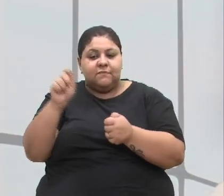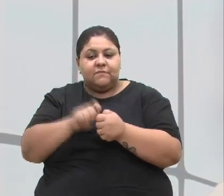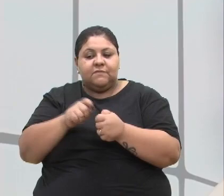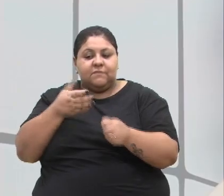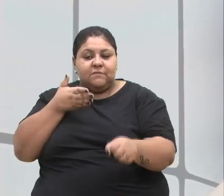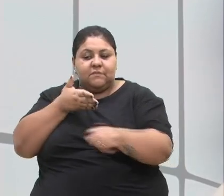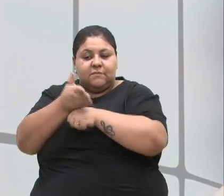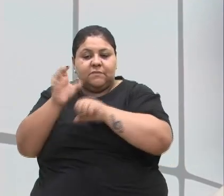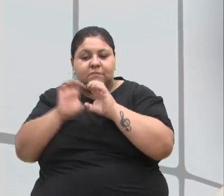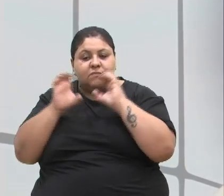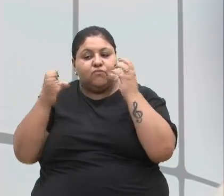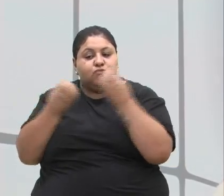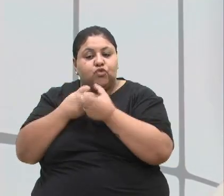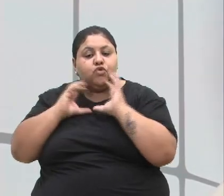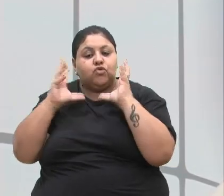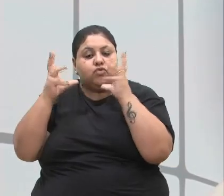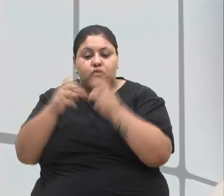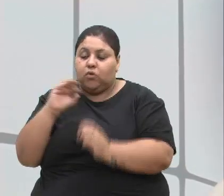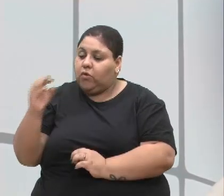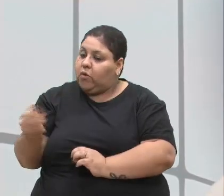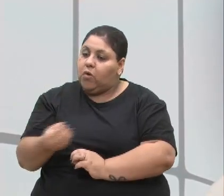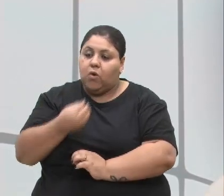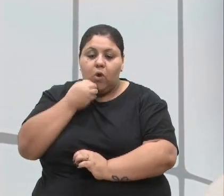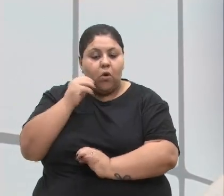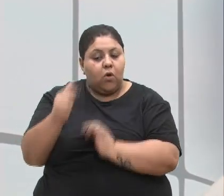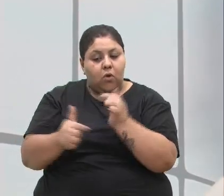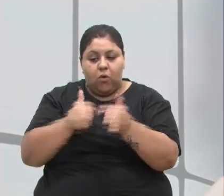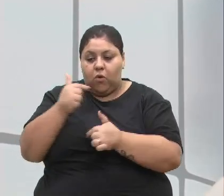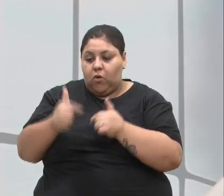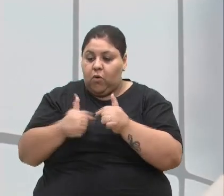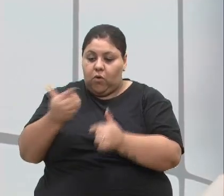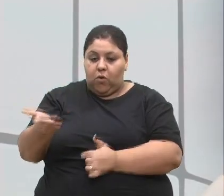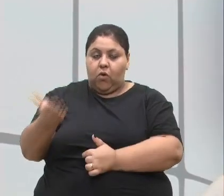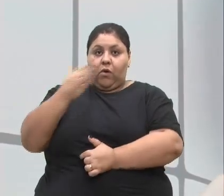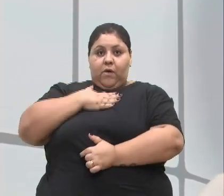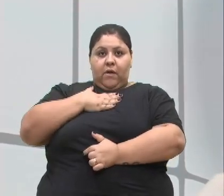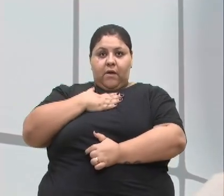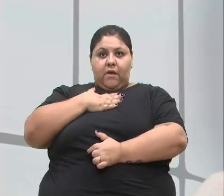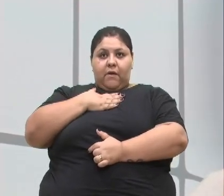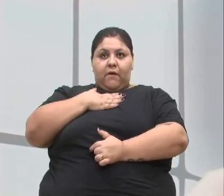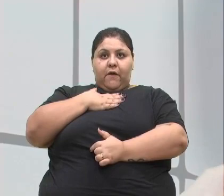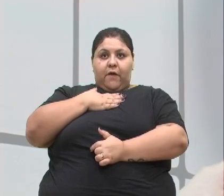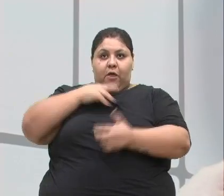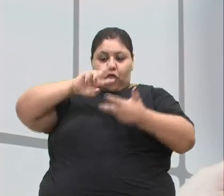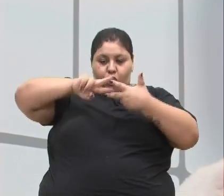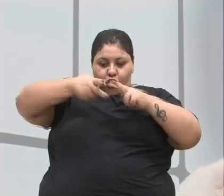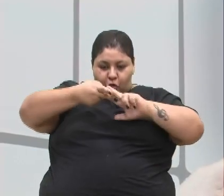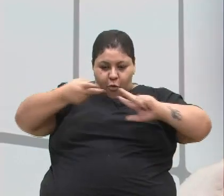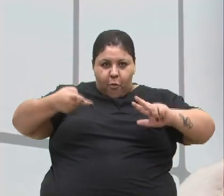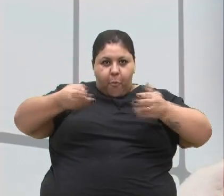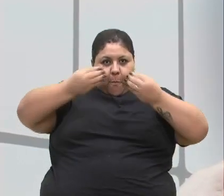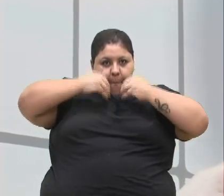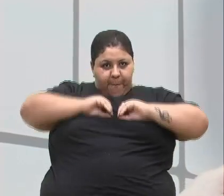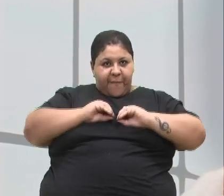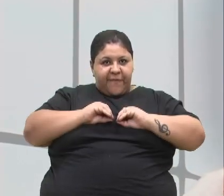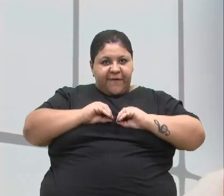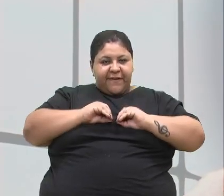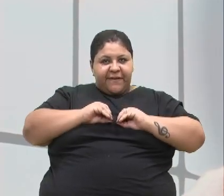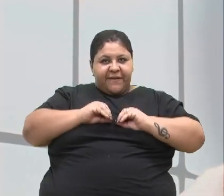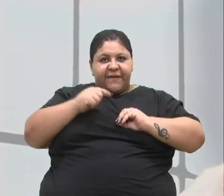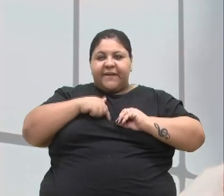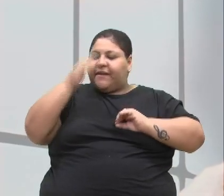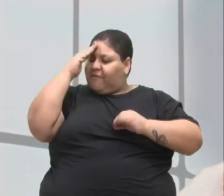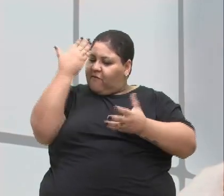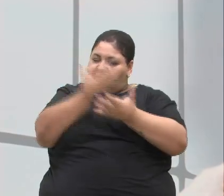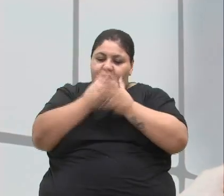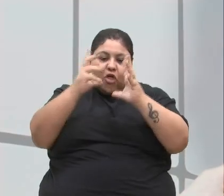da comunidade como um todo. E claro, o serviço público está em mim, eu tenho isso, o servir, ser e pertencer, e tenho certeza que